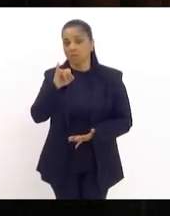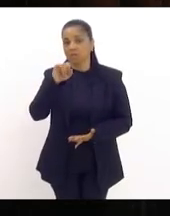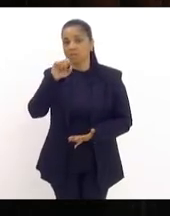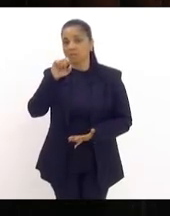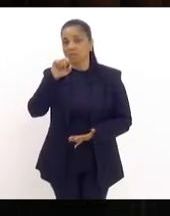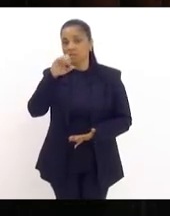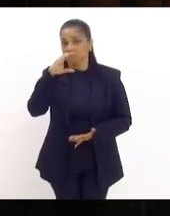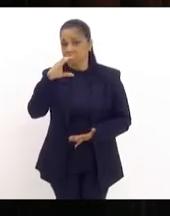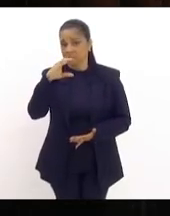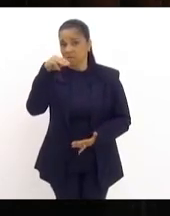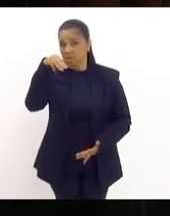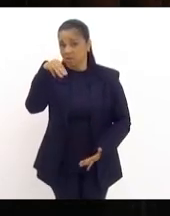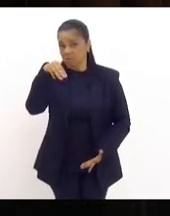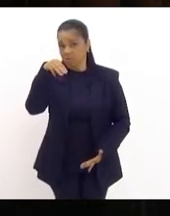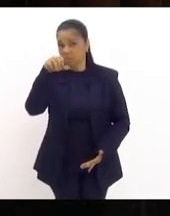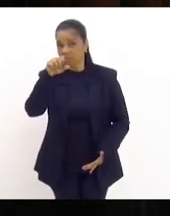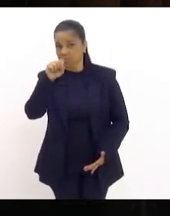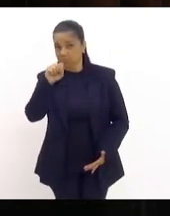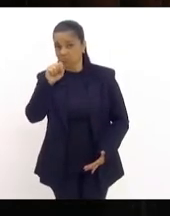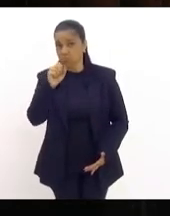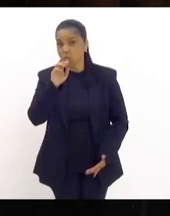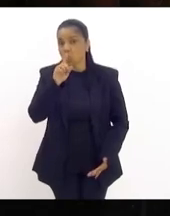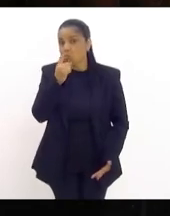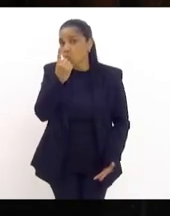de R$1 bilhão.